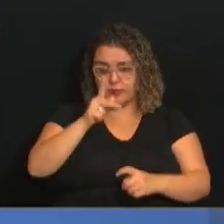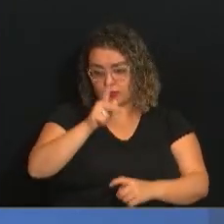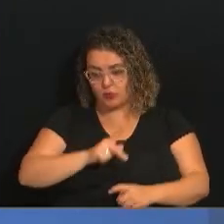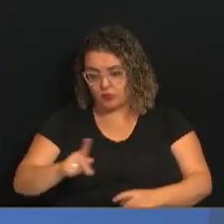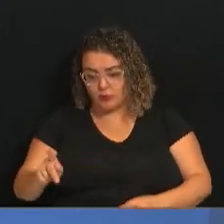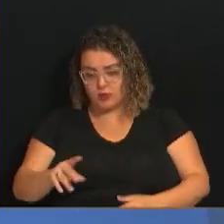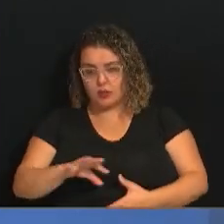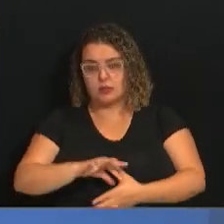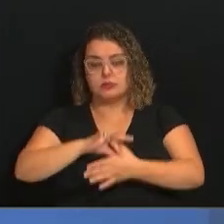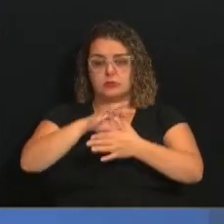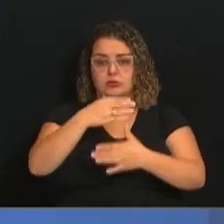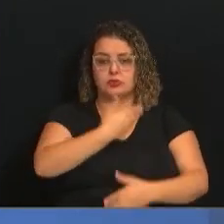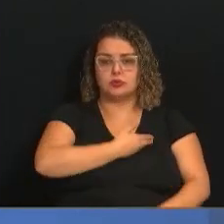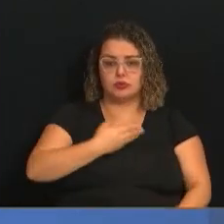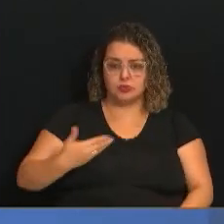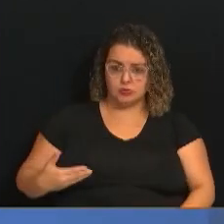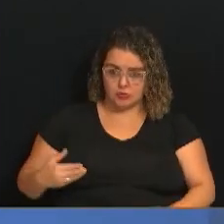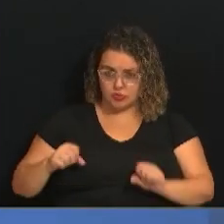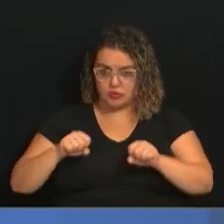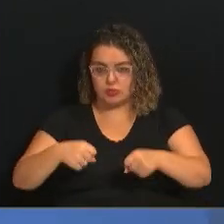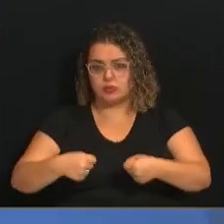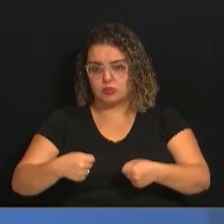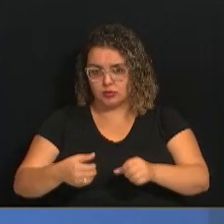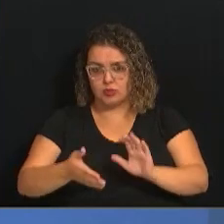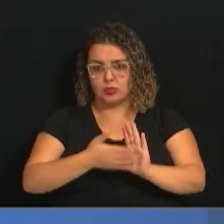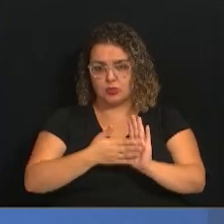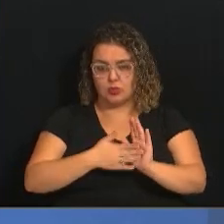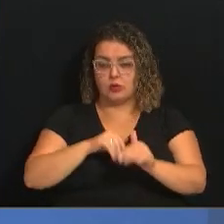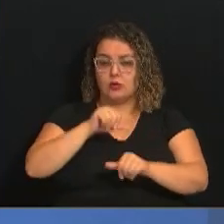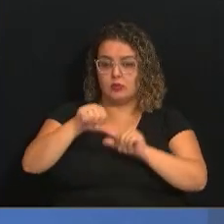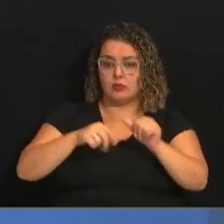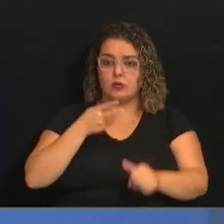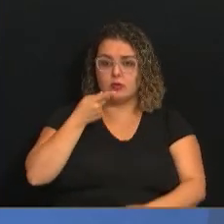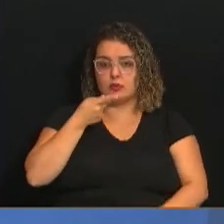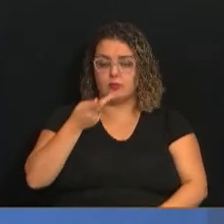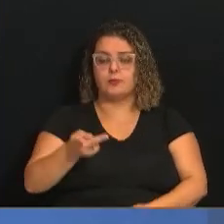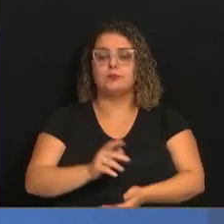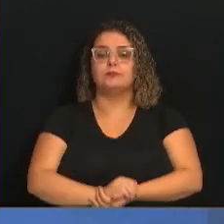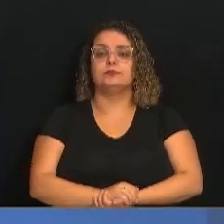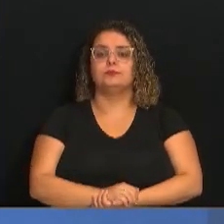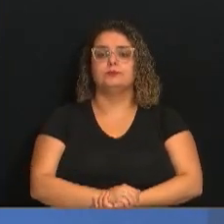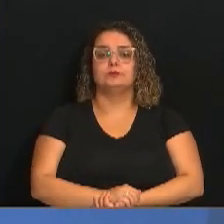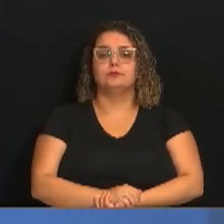ele defendeu a proposta e falou das alterações.